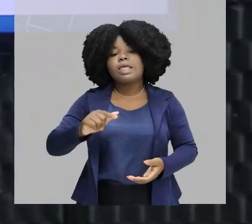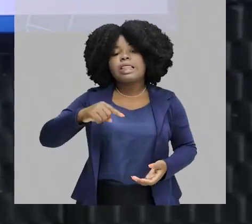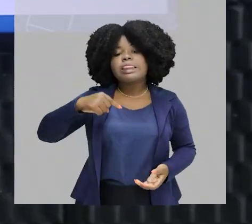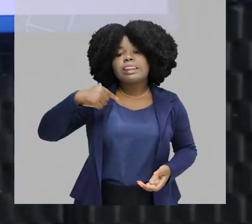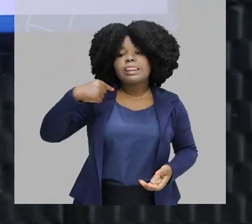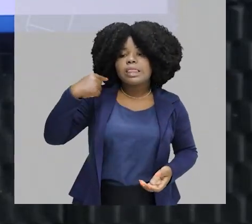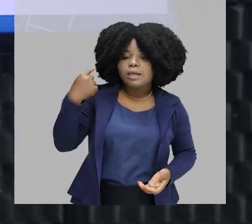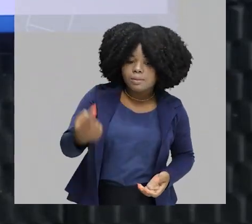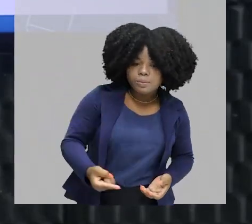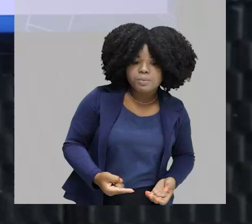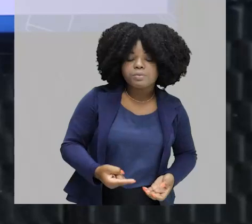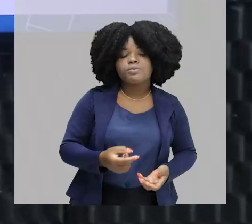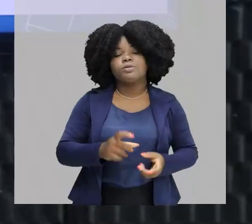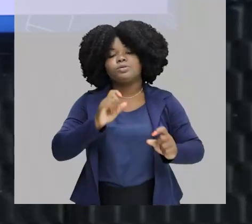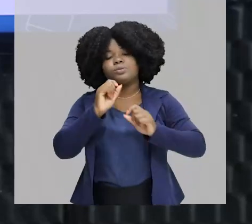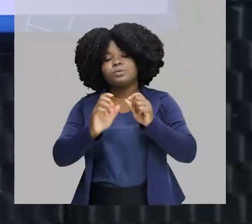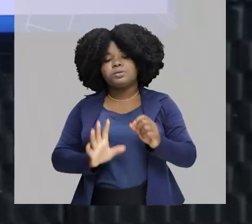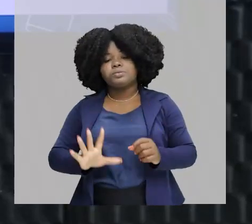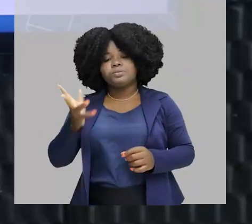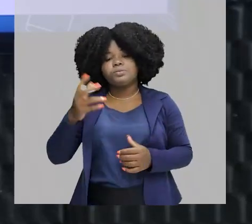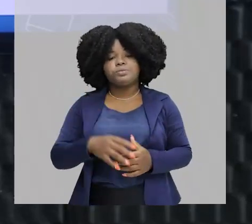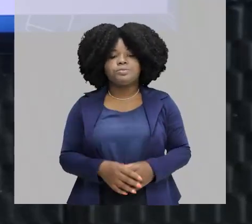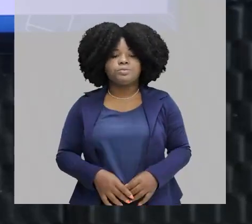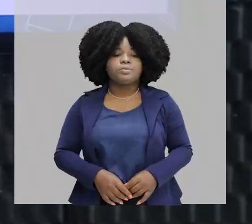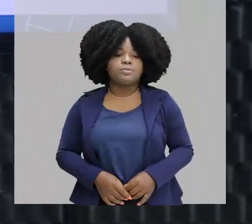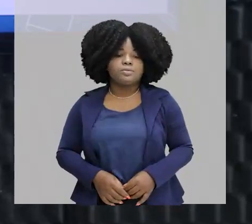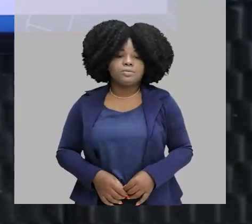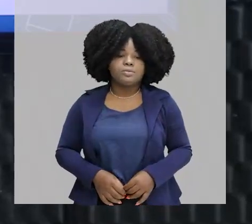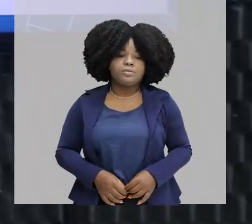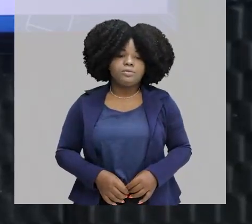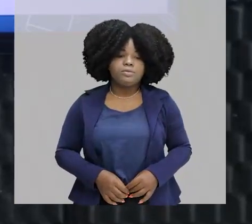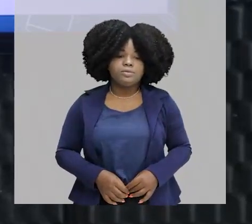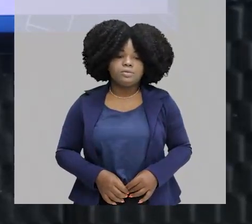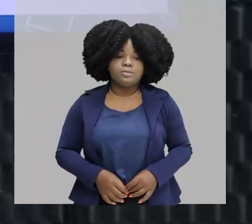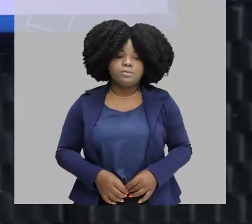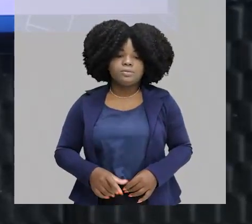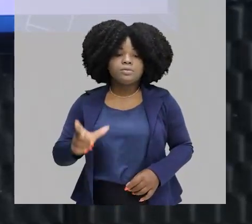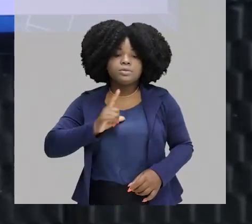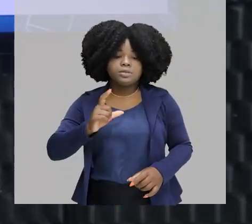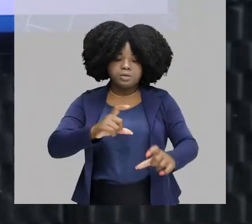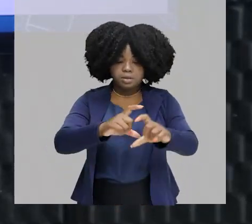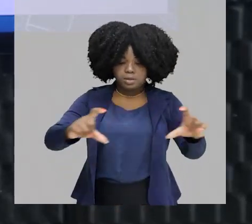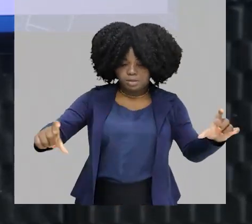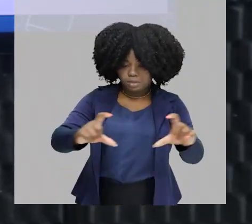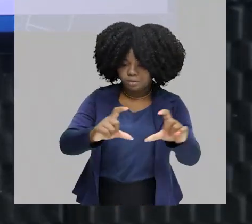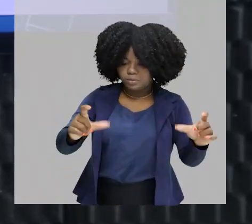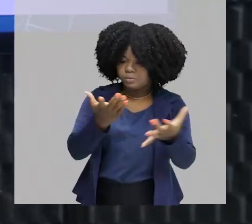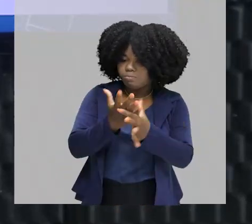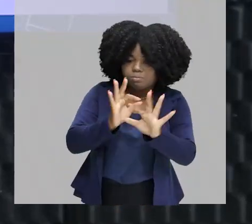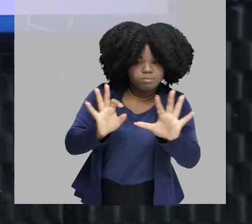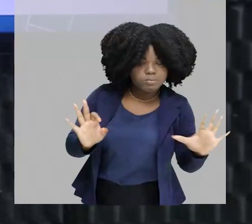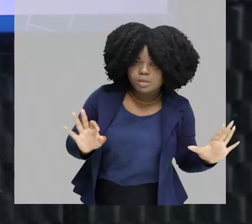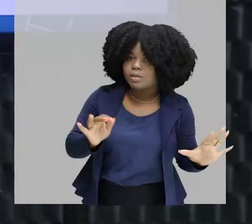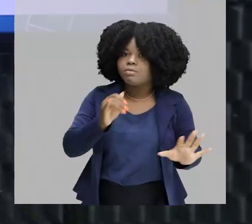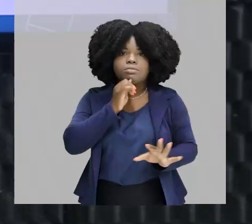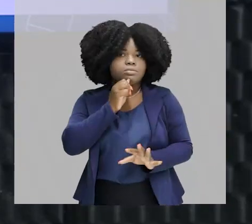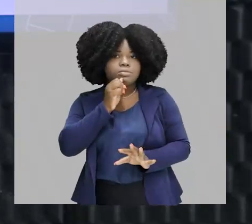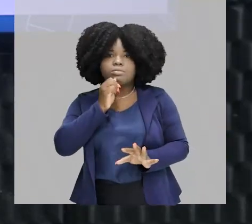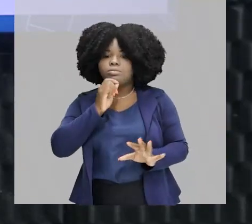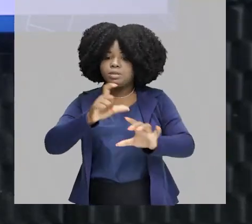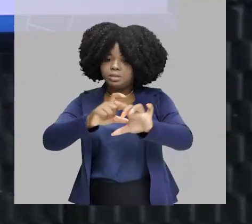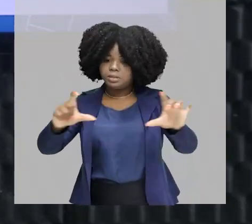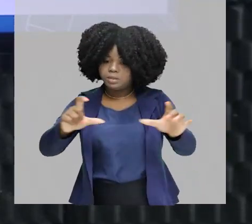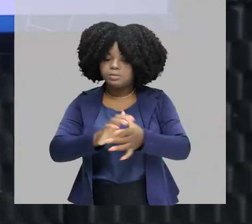indicates unfinished, indica ações não finalizadas ou que ainda não foram concluídas,